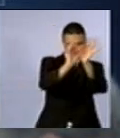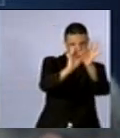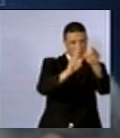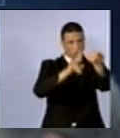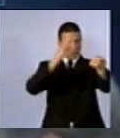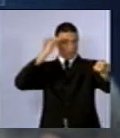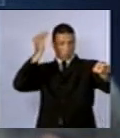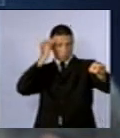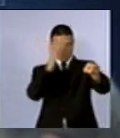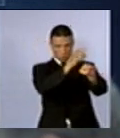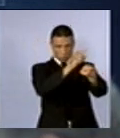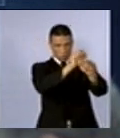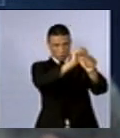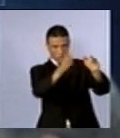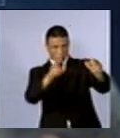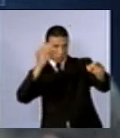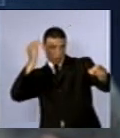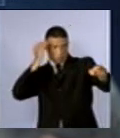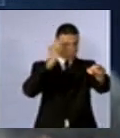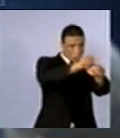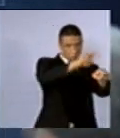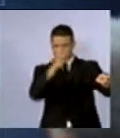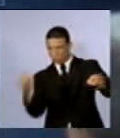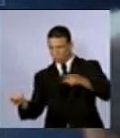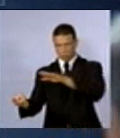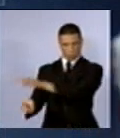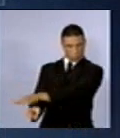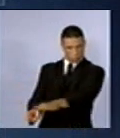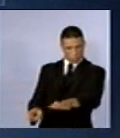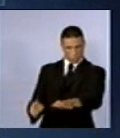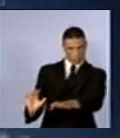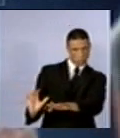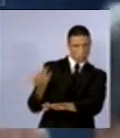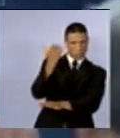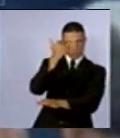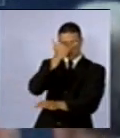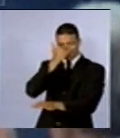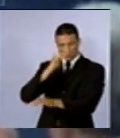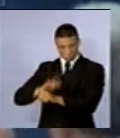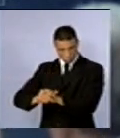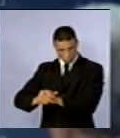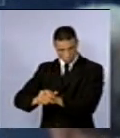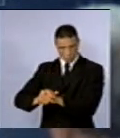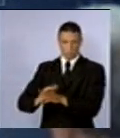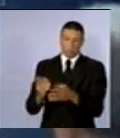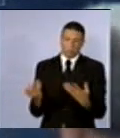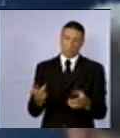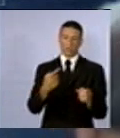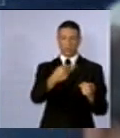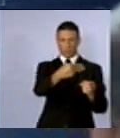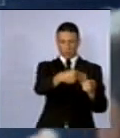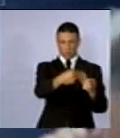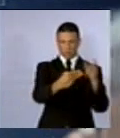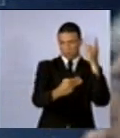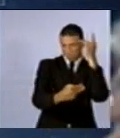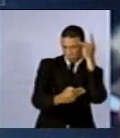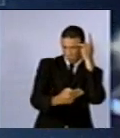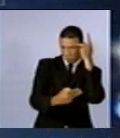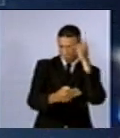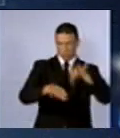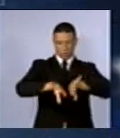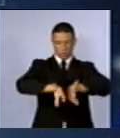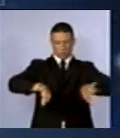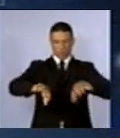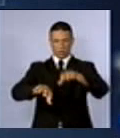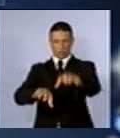responsáveis por neoplasias na infância. Para isso, o município de São Paulo foi dividido em